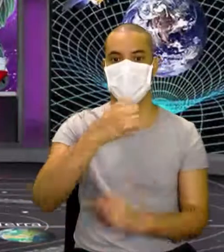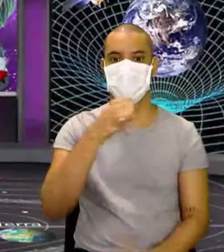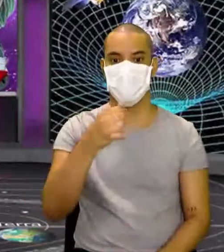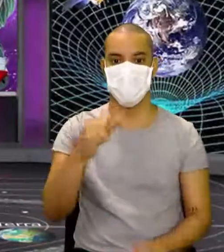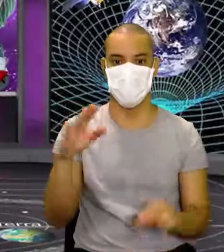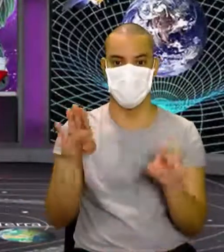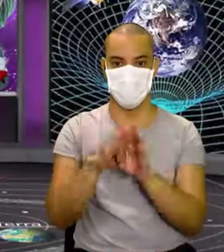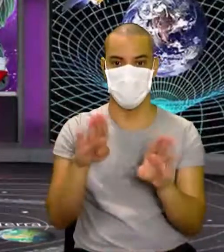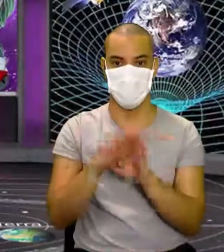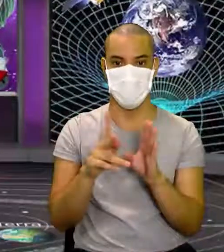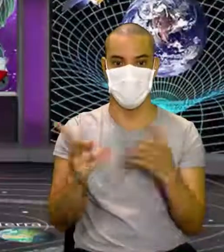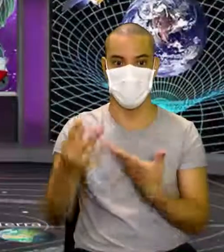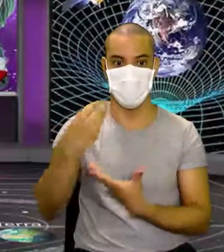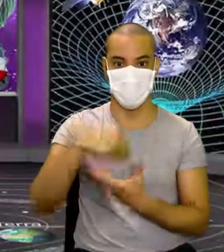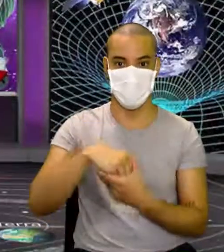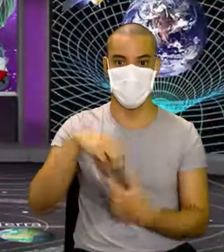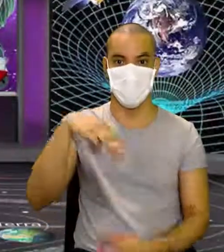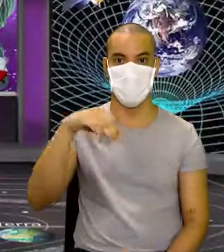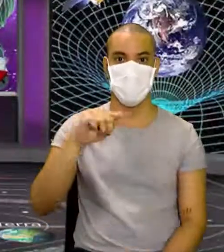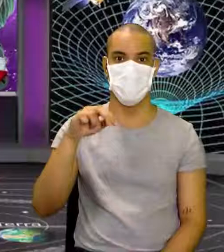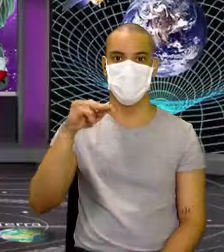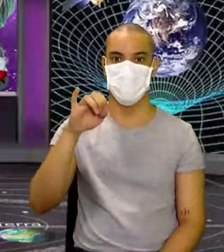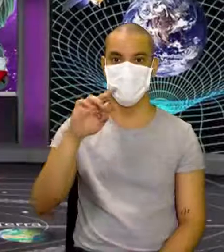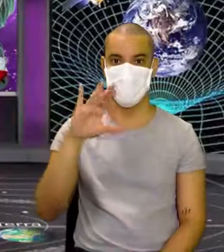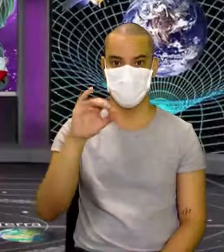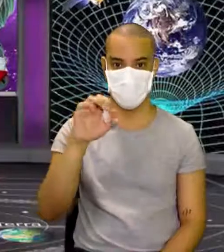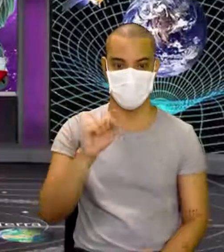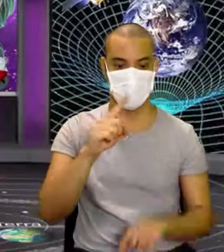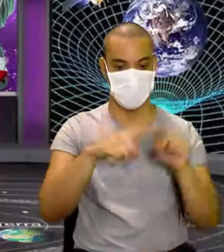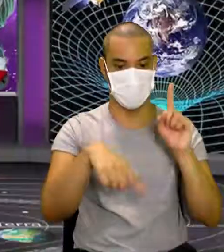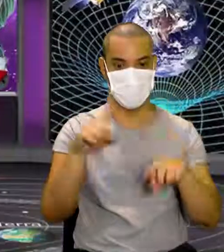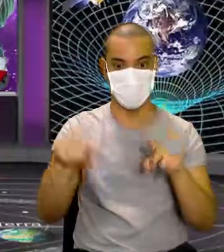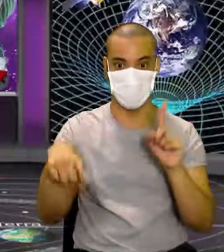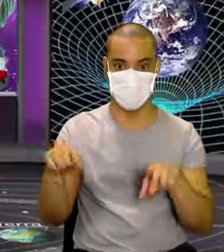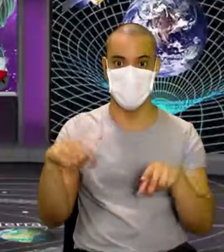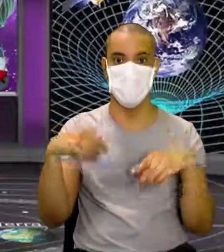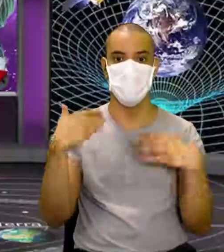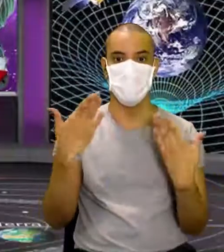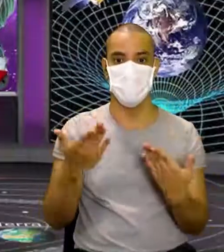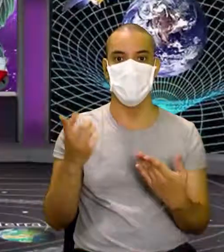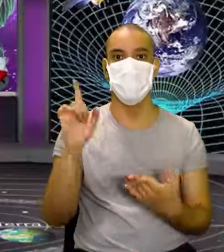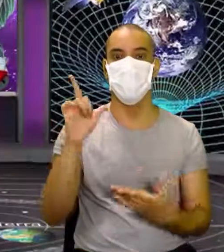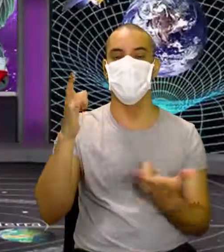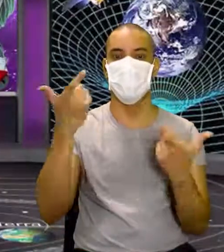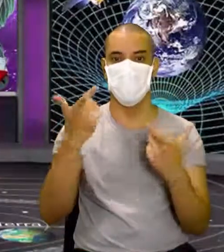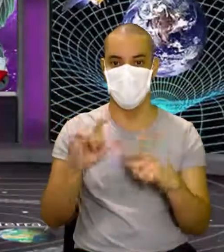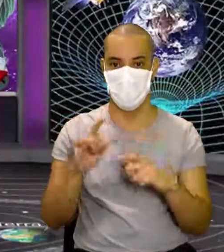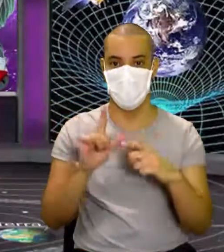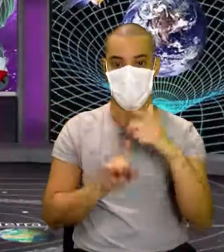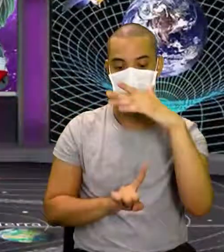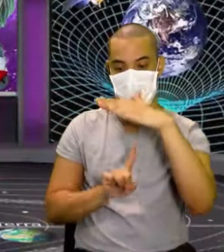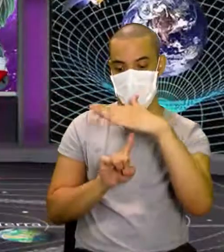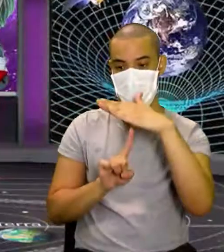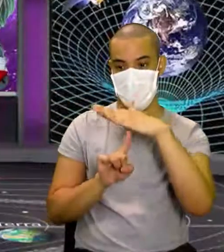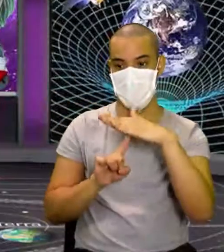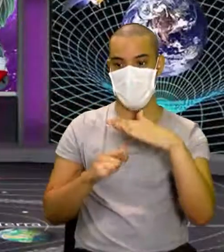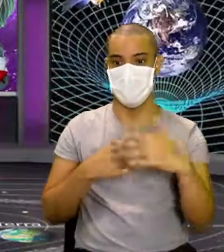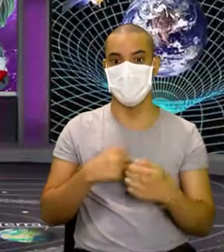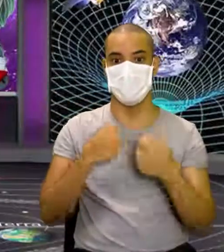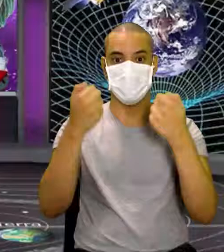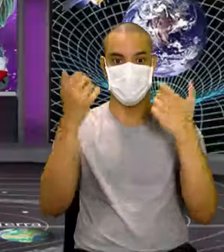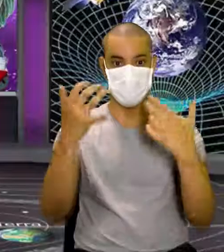e campos magnéticos variáveis, certo? Lá na nossa unidade 1, a gente falou de